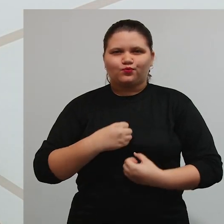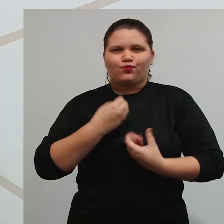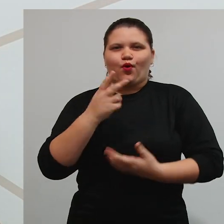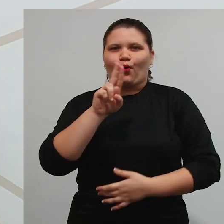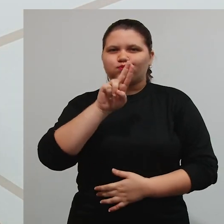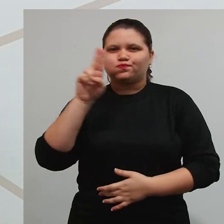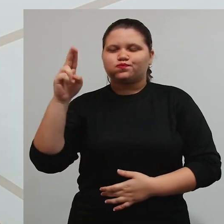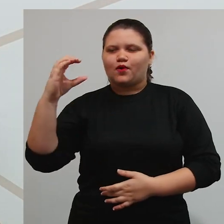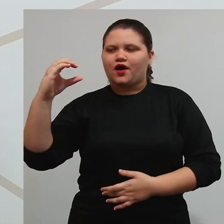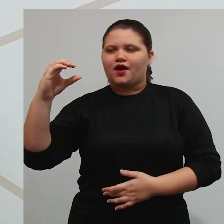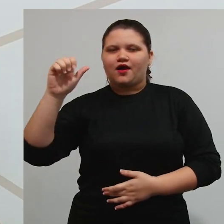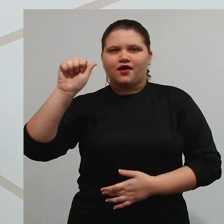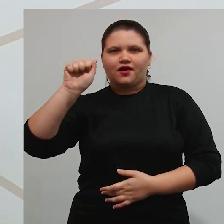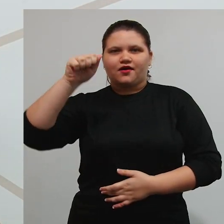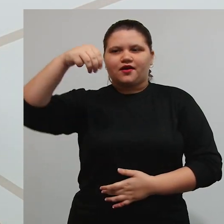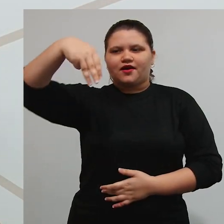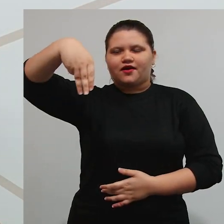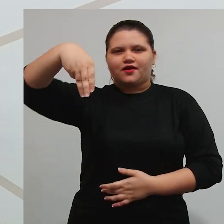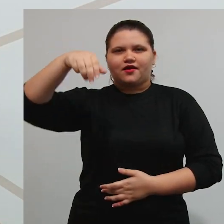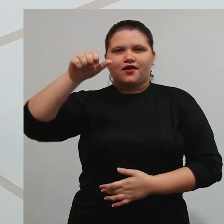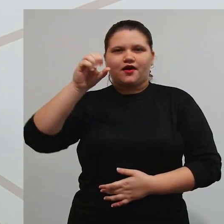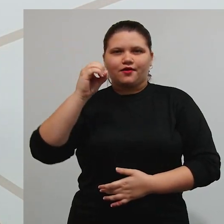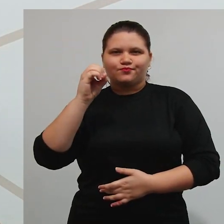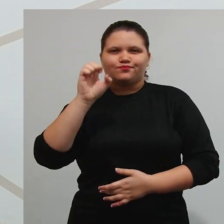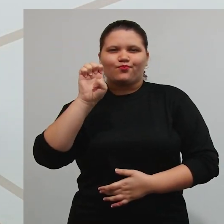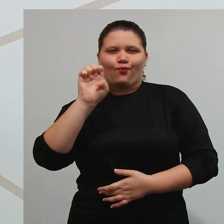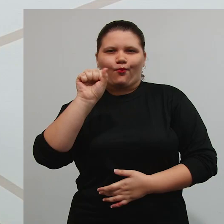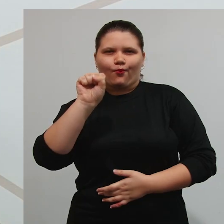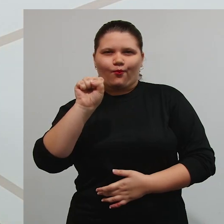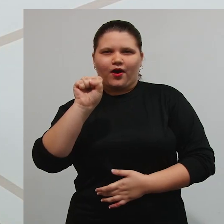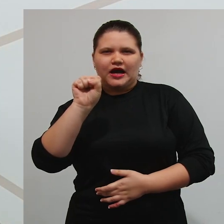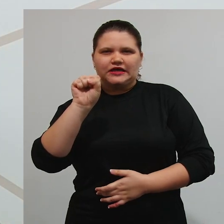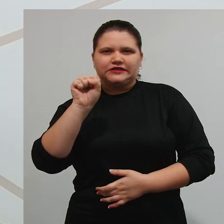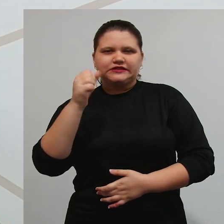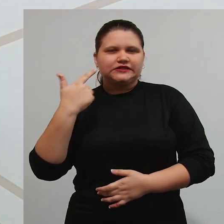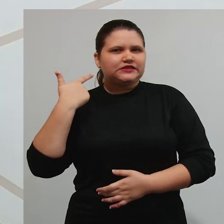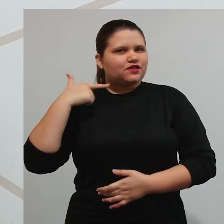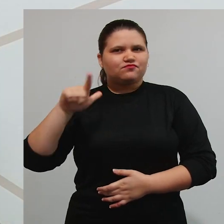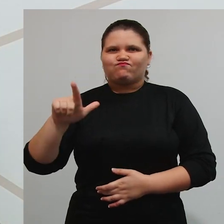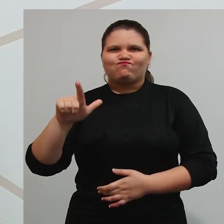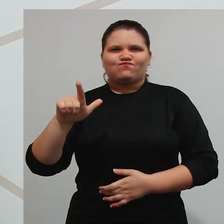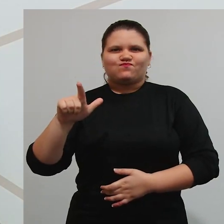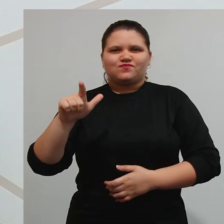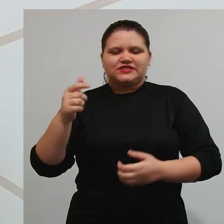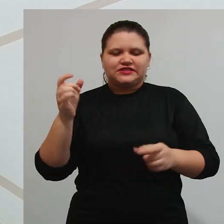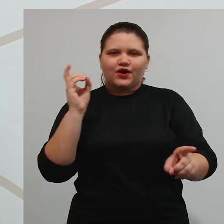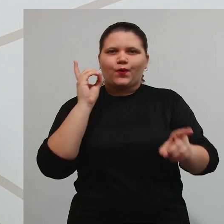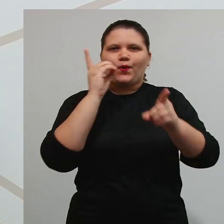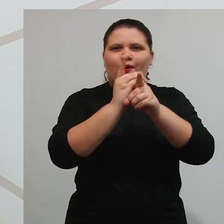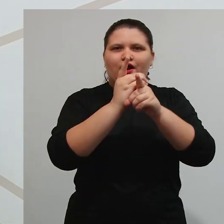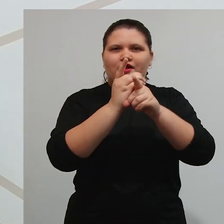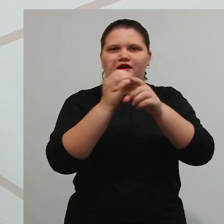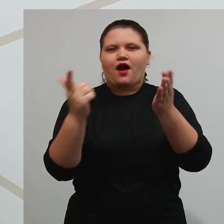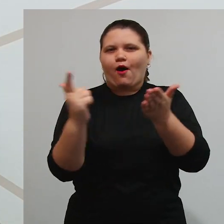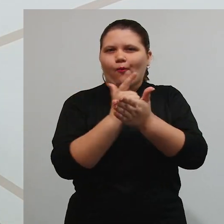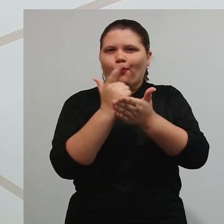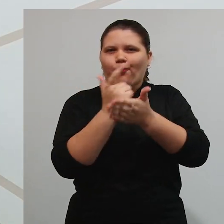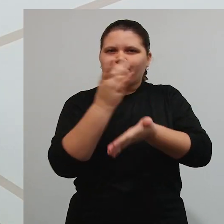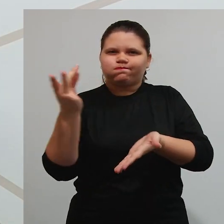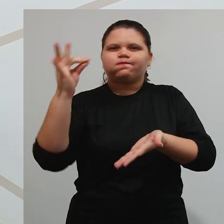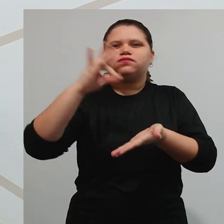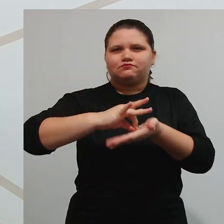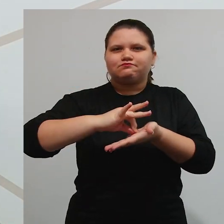Camões que você você vai citar, mas você não consegue encontrar o livro original, embora hoje existam